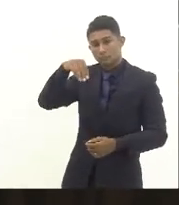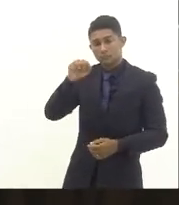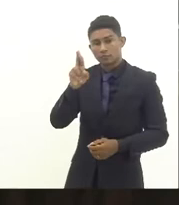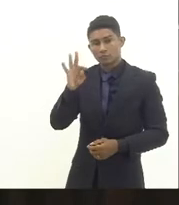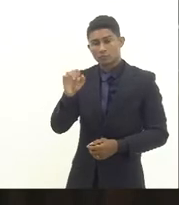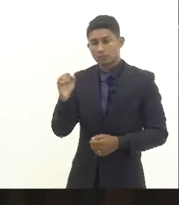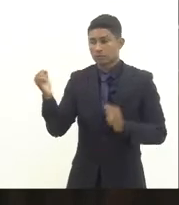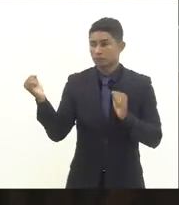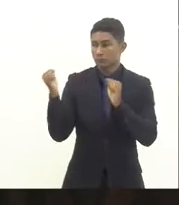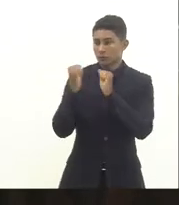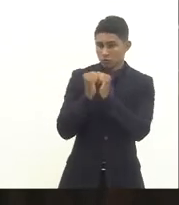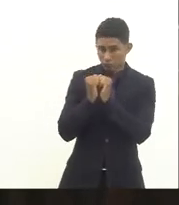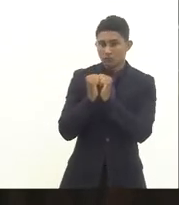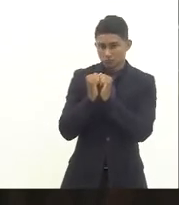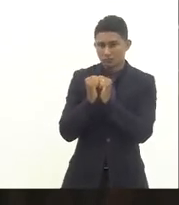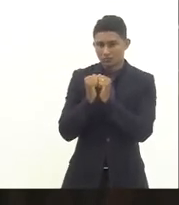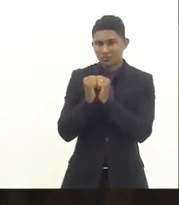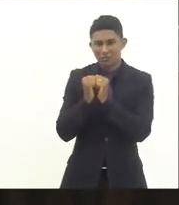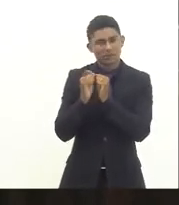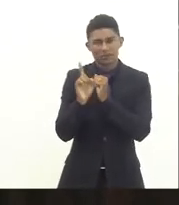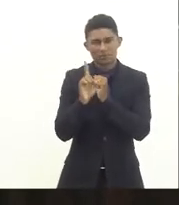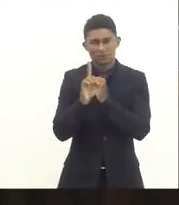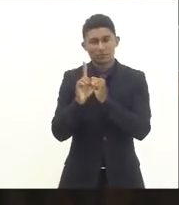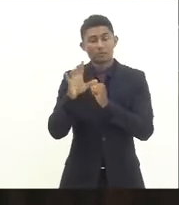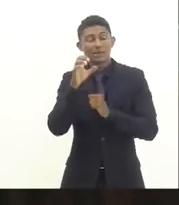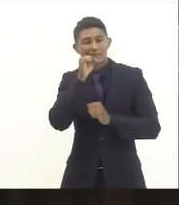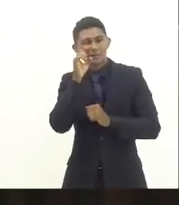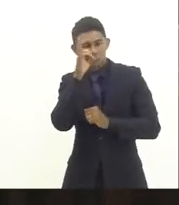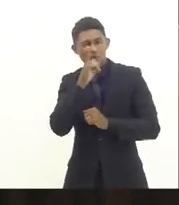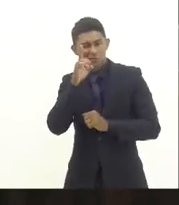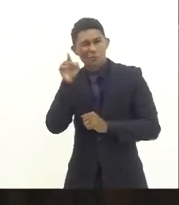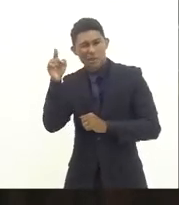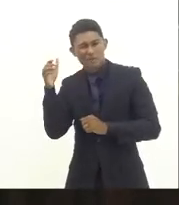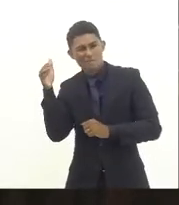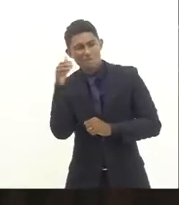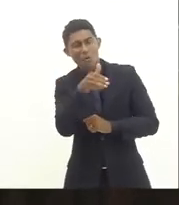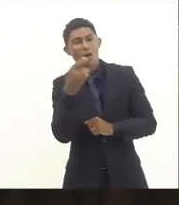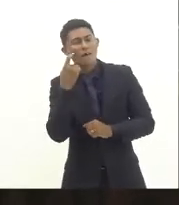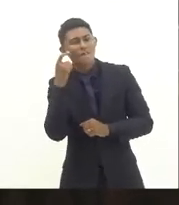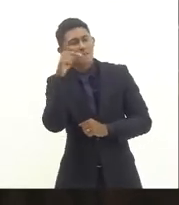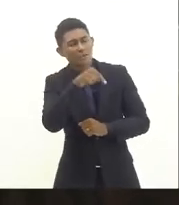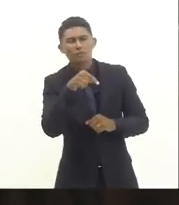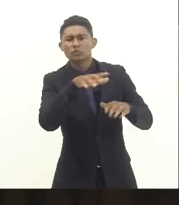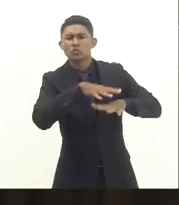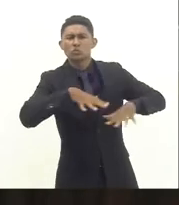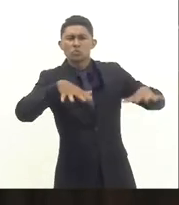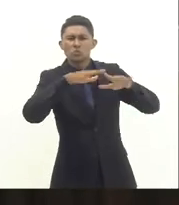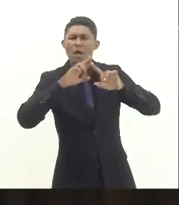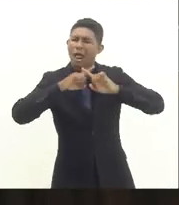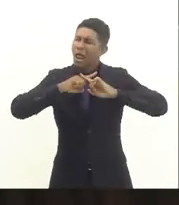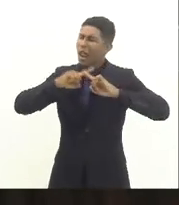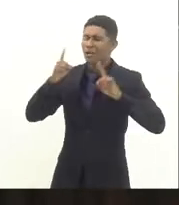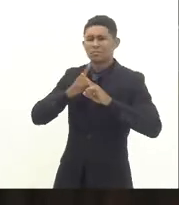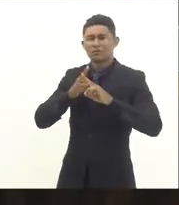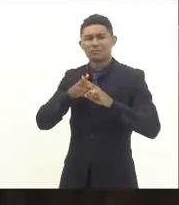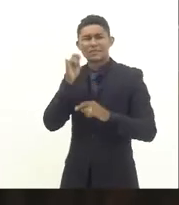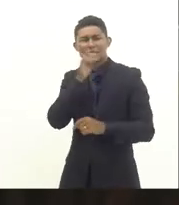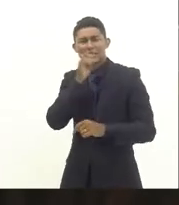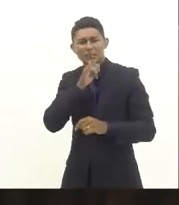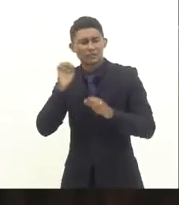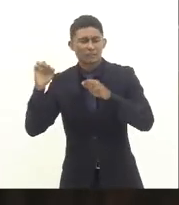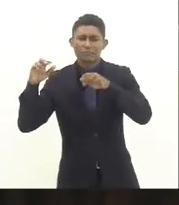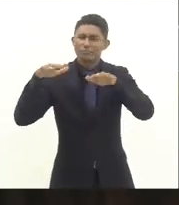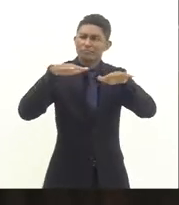logicamente não esteve junto mas teve no final de semana e viu a reclamação número um da região a questão da qualidade de energia